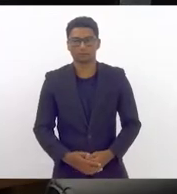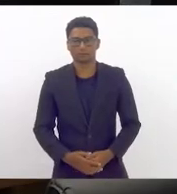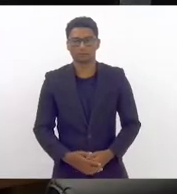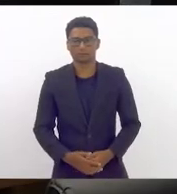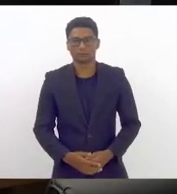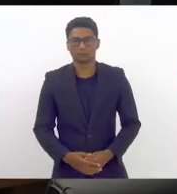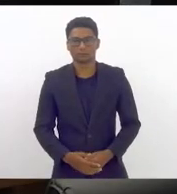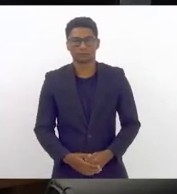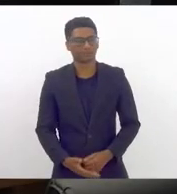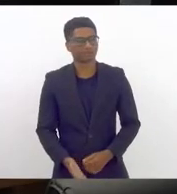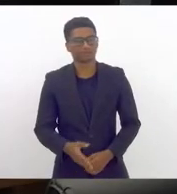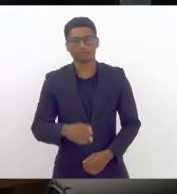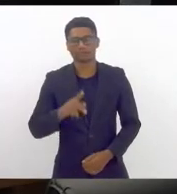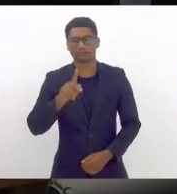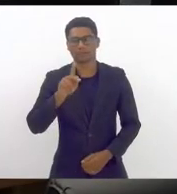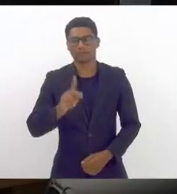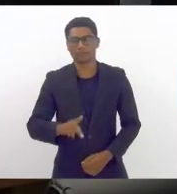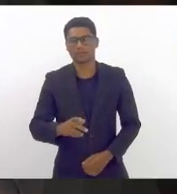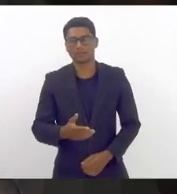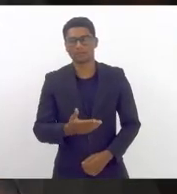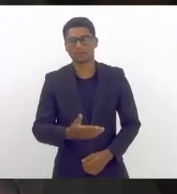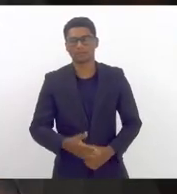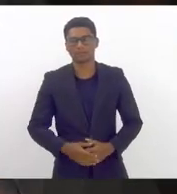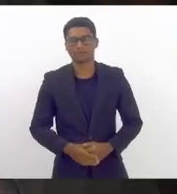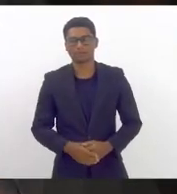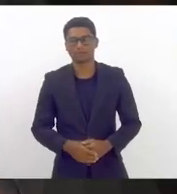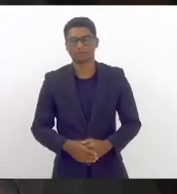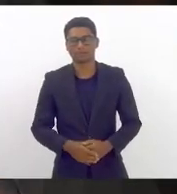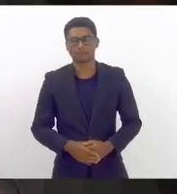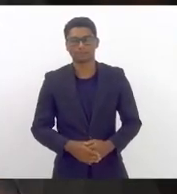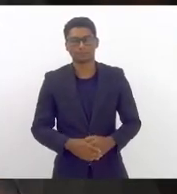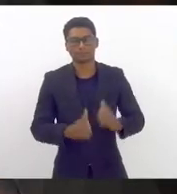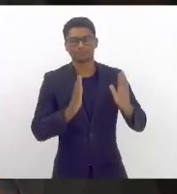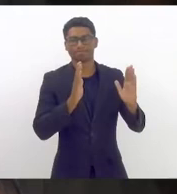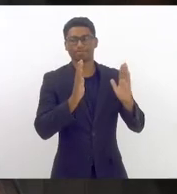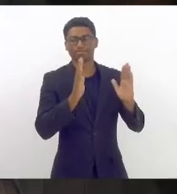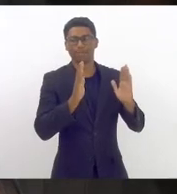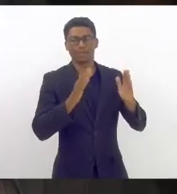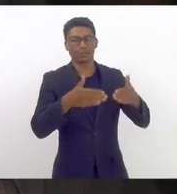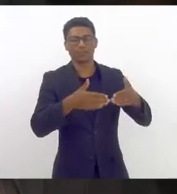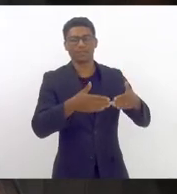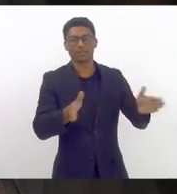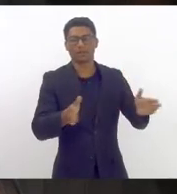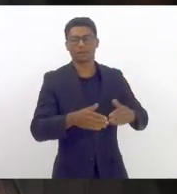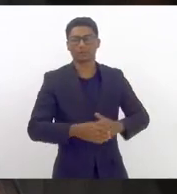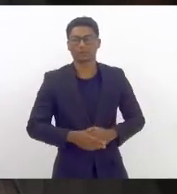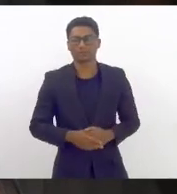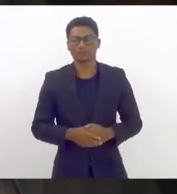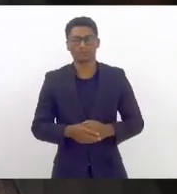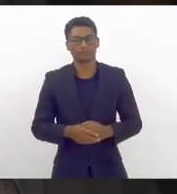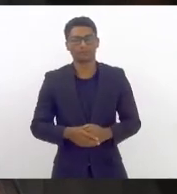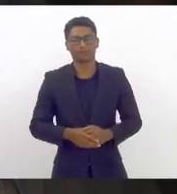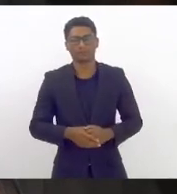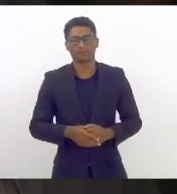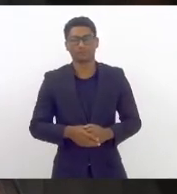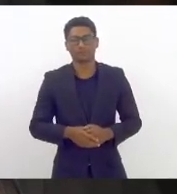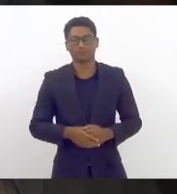senhor presidente do expediente Inicial Deputado